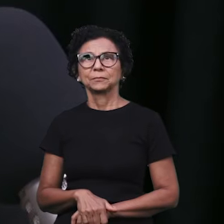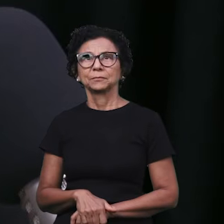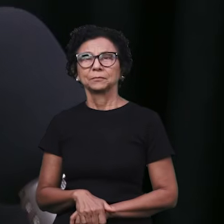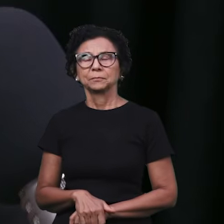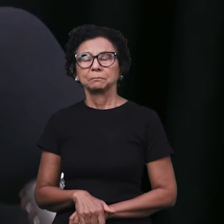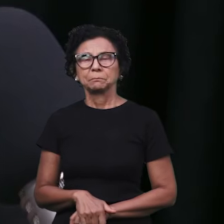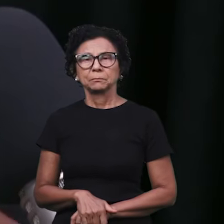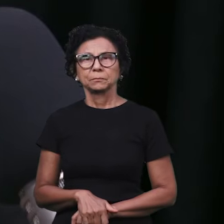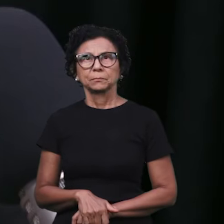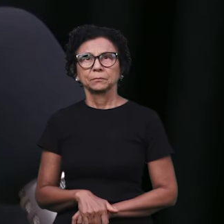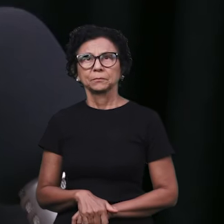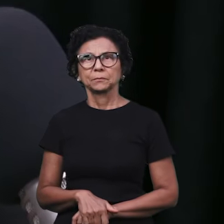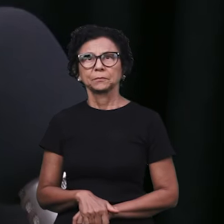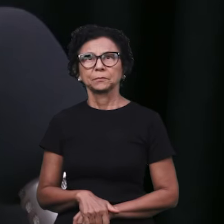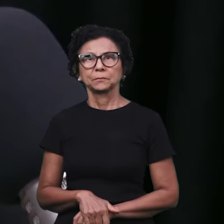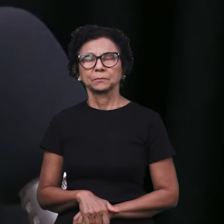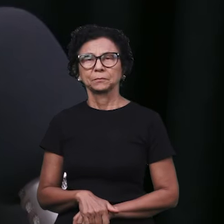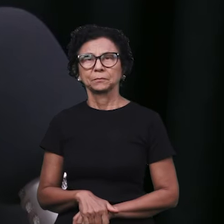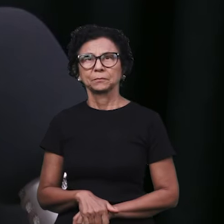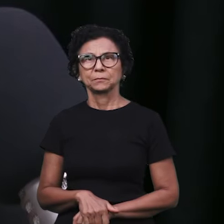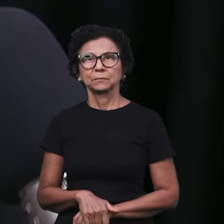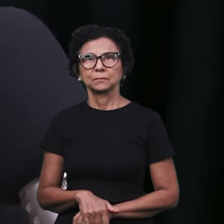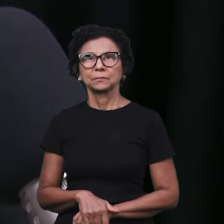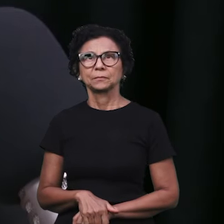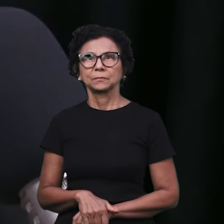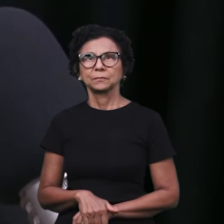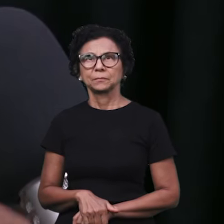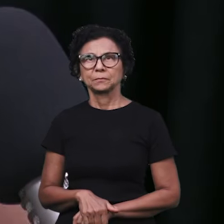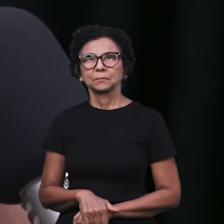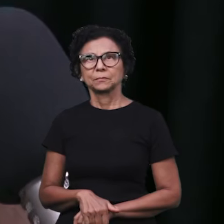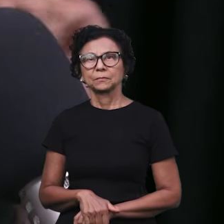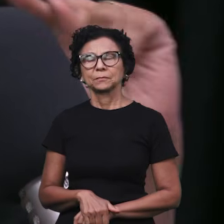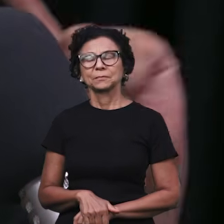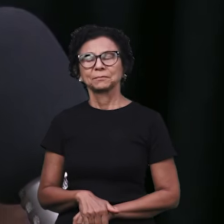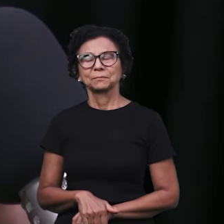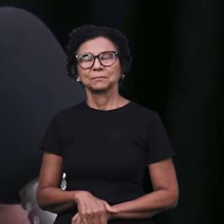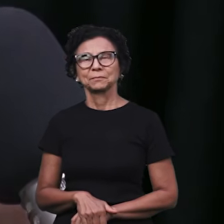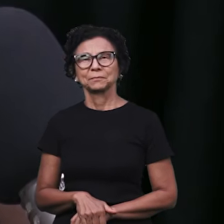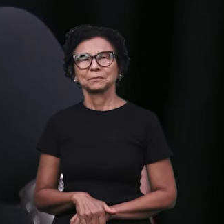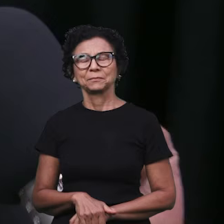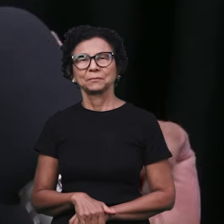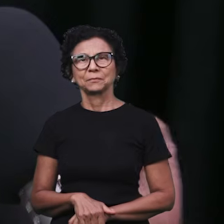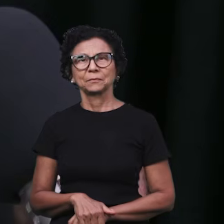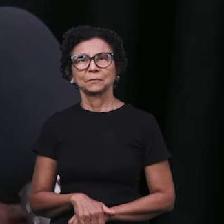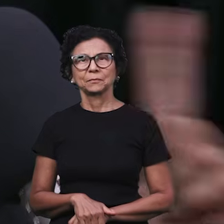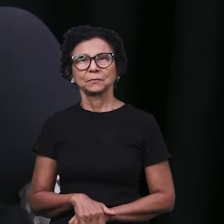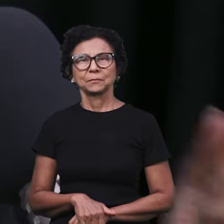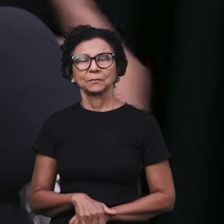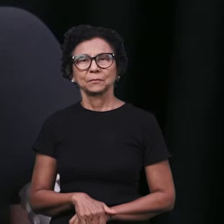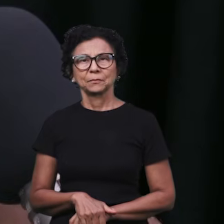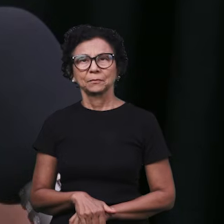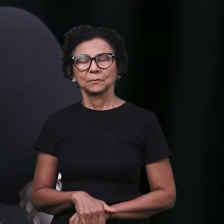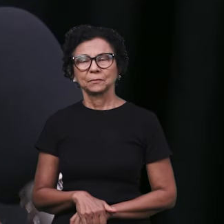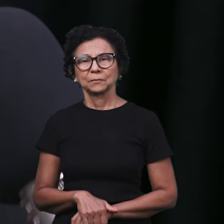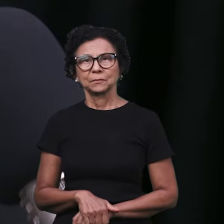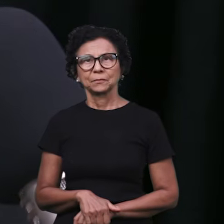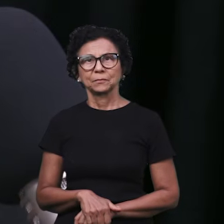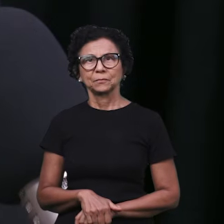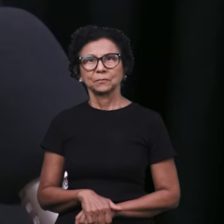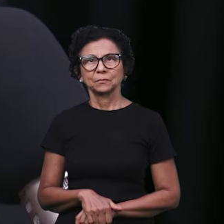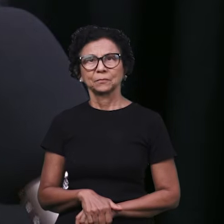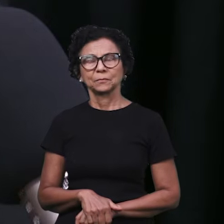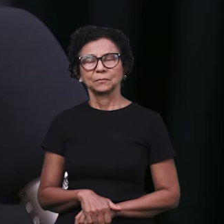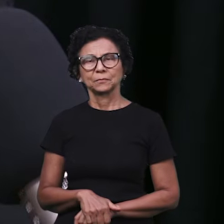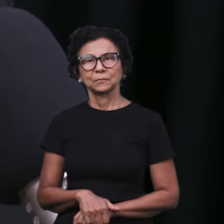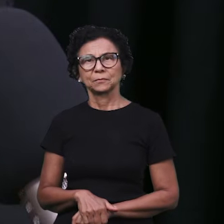faz assim, a fé, ó, que nasce, né, do coração. E aí, essa inversão,